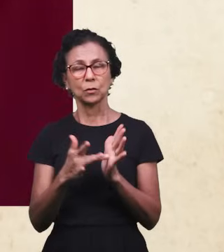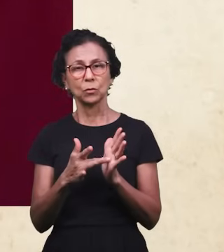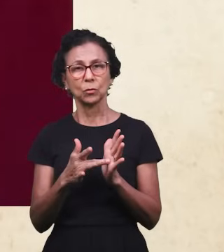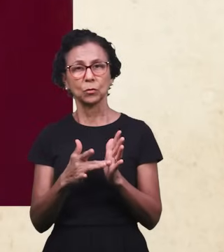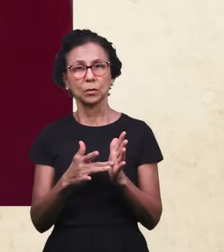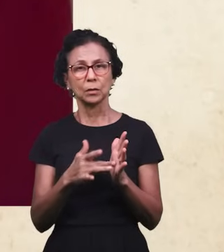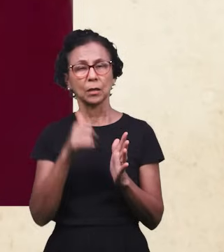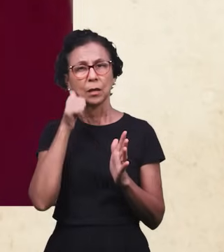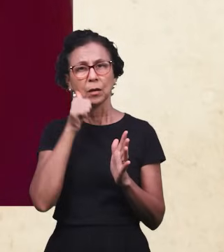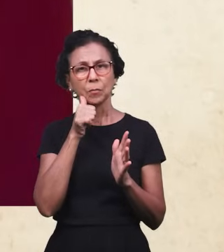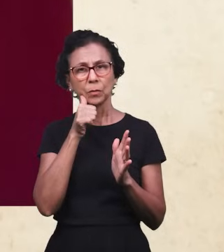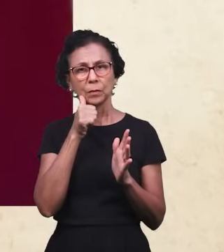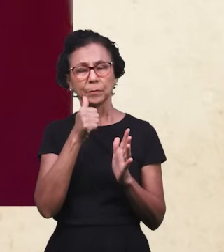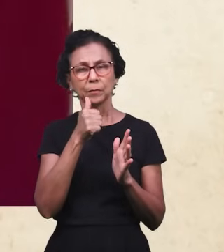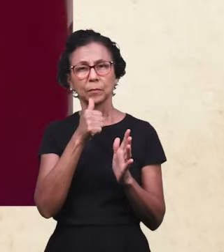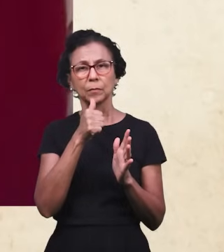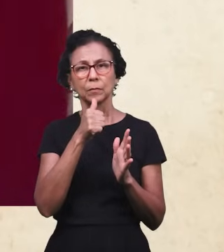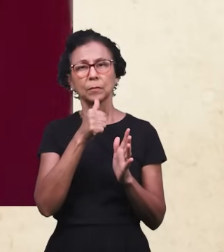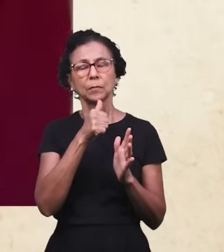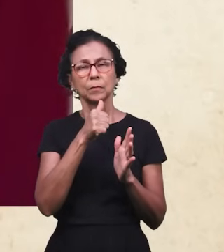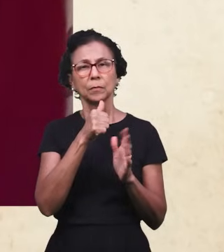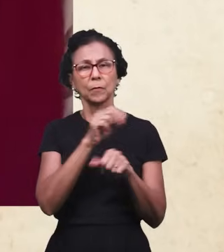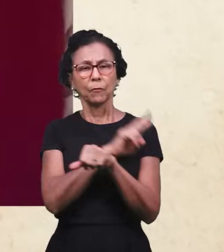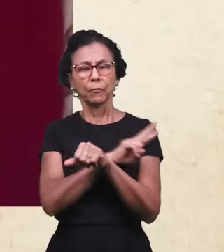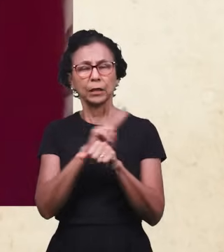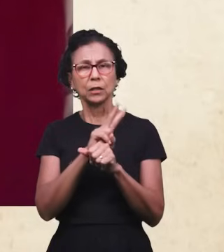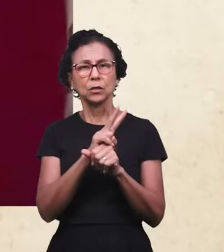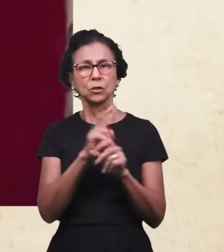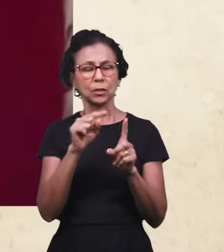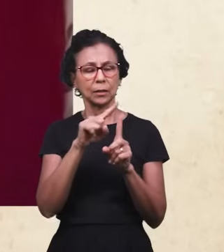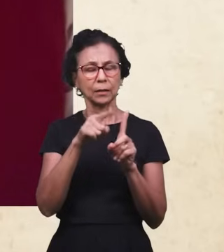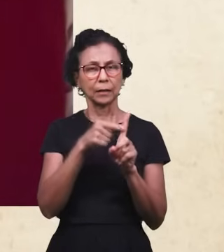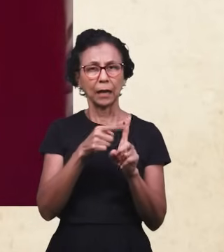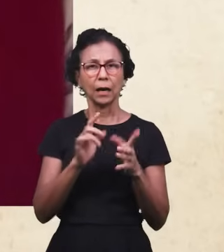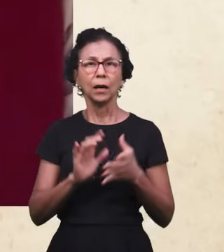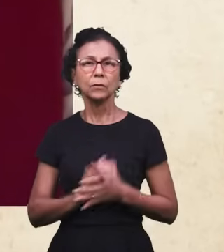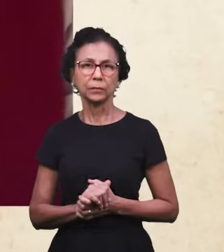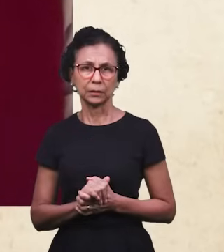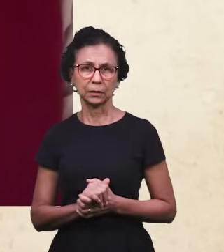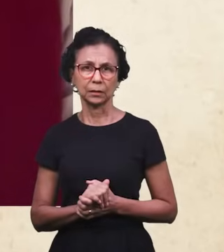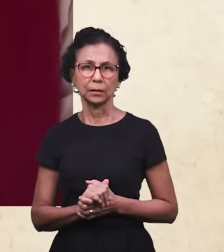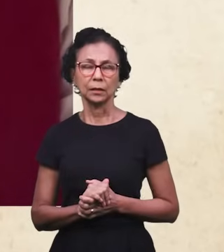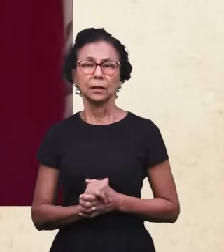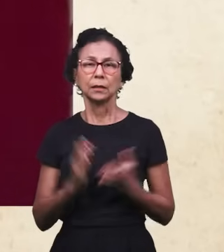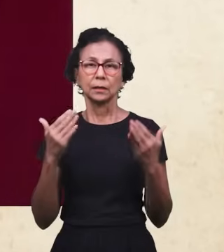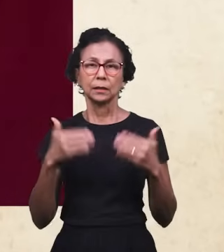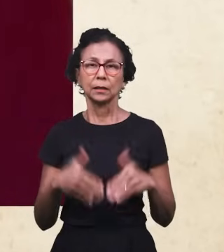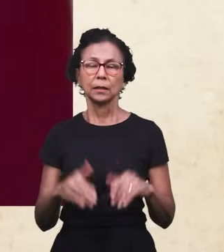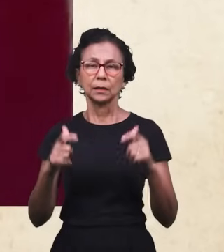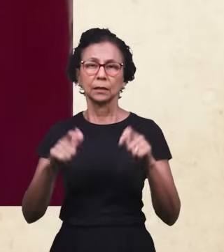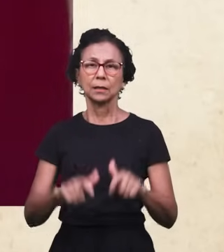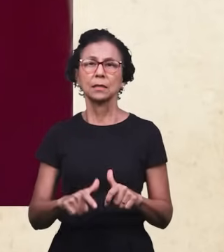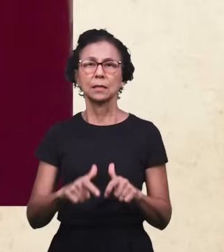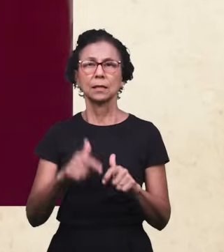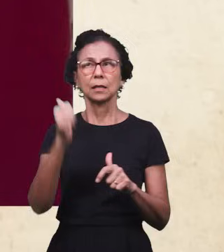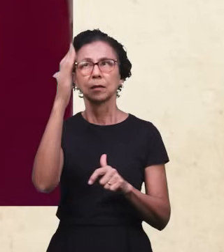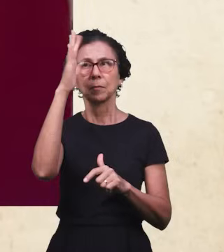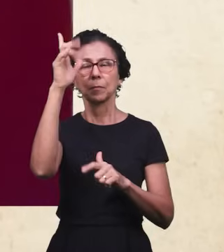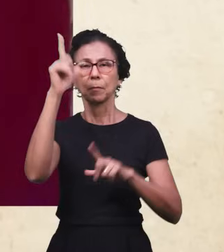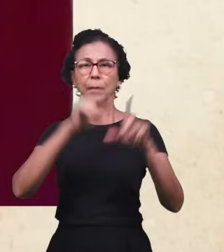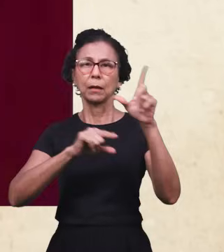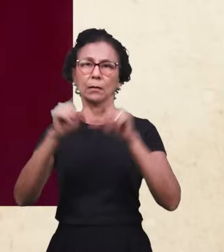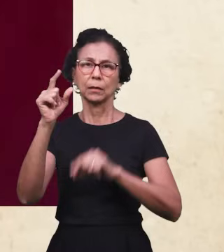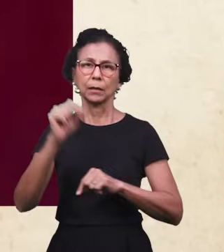A profecia de que ele ia nascer em Belém, em Miqueias 5. A profecia que seria um descendente de Abraão, em Gênesis 12.